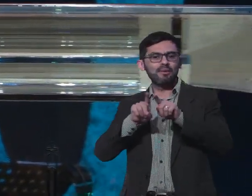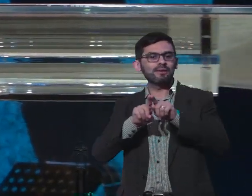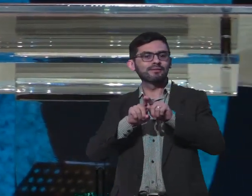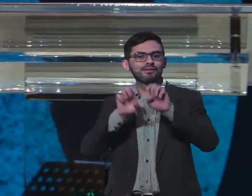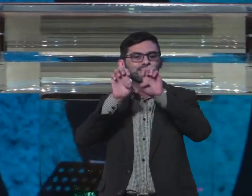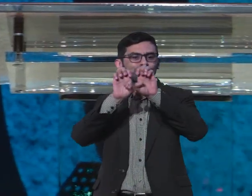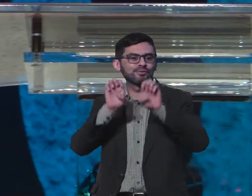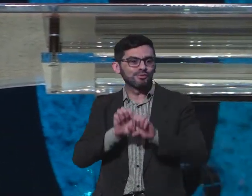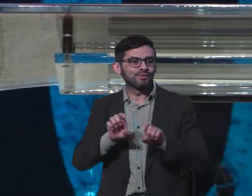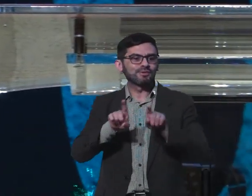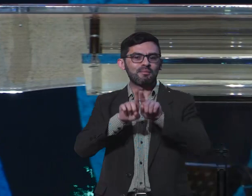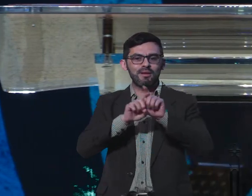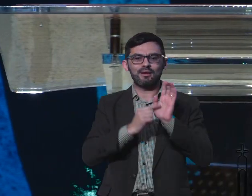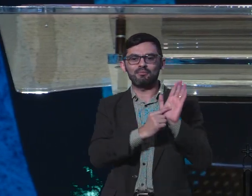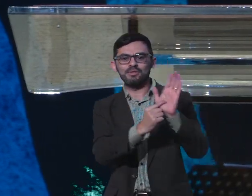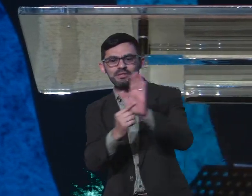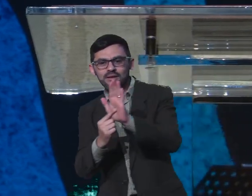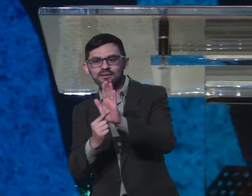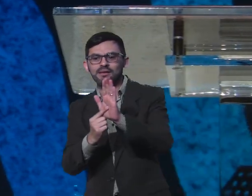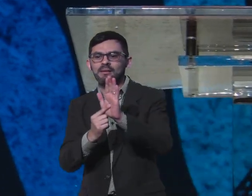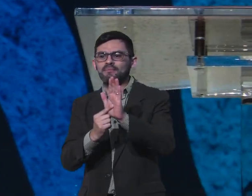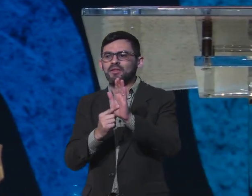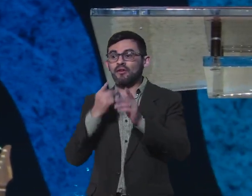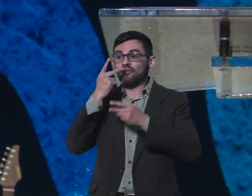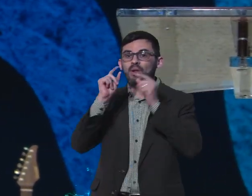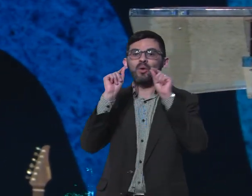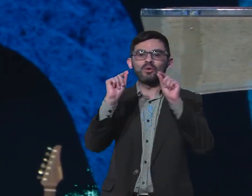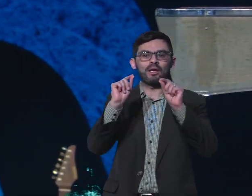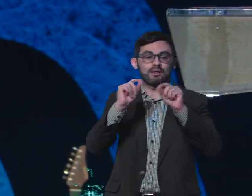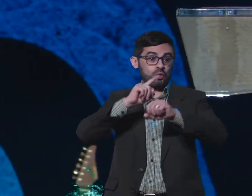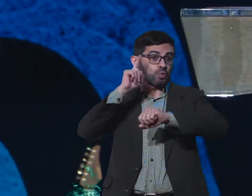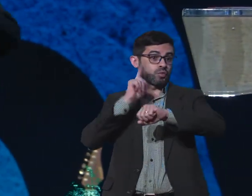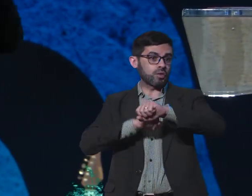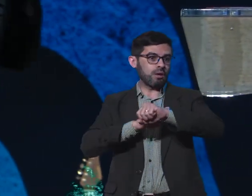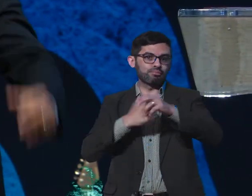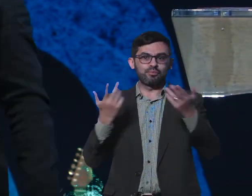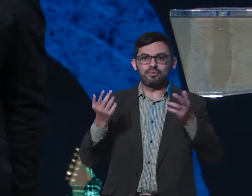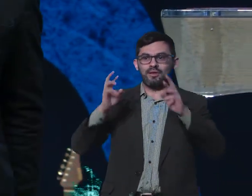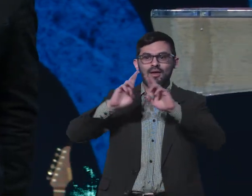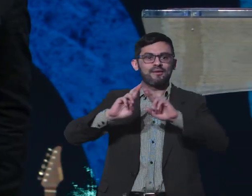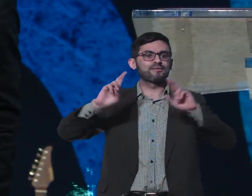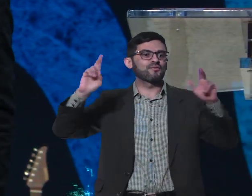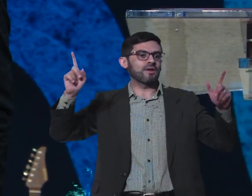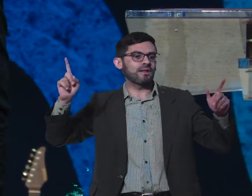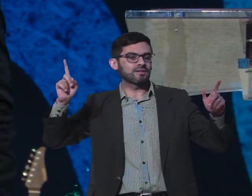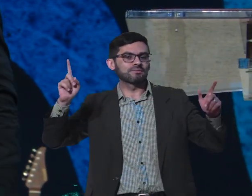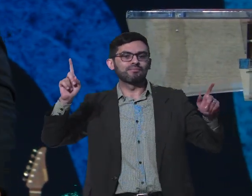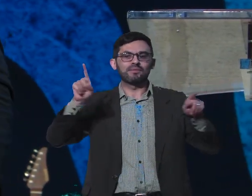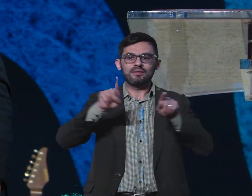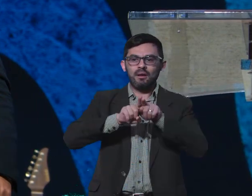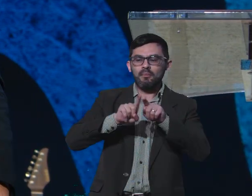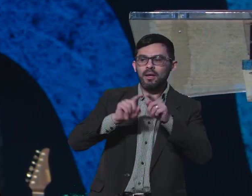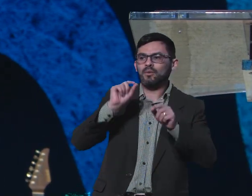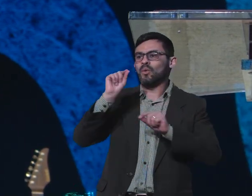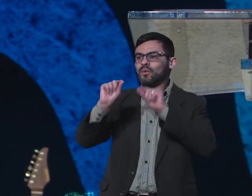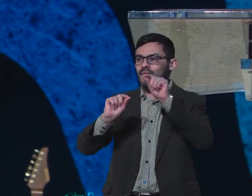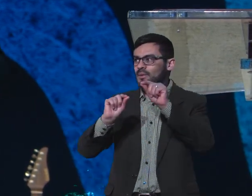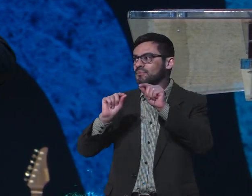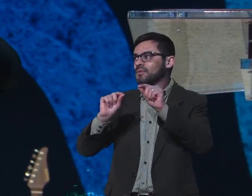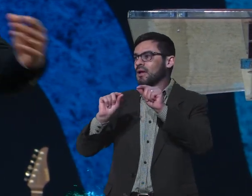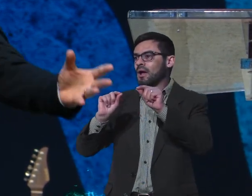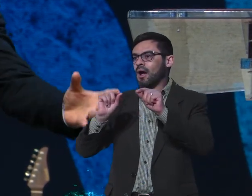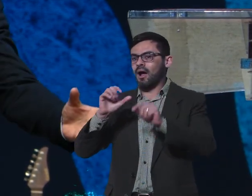são apresentadas. A física vai dizer que o tempo é relativo, vai levar em consideração